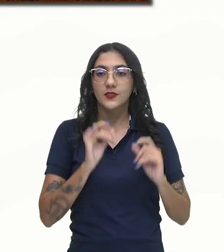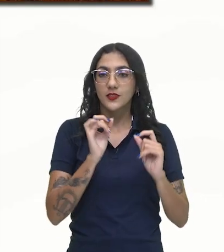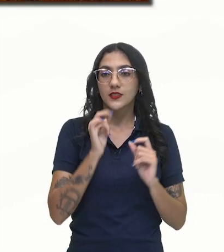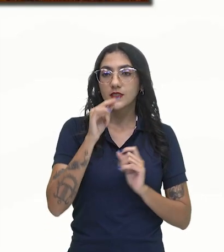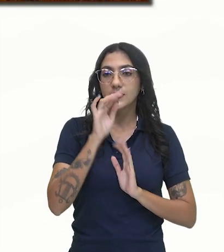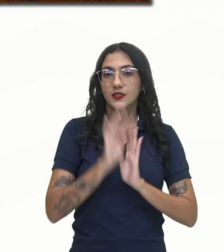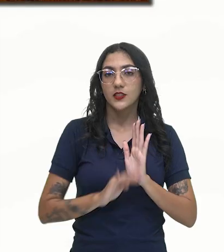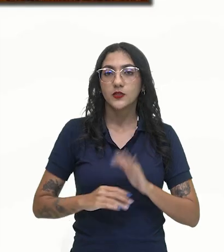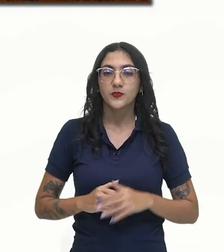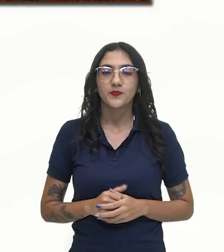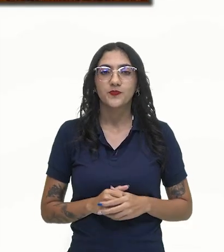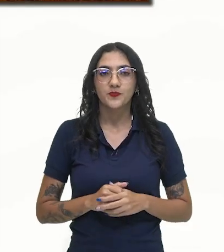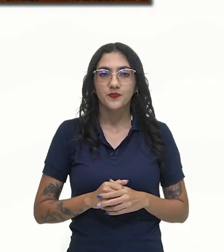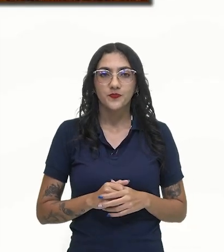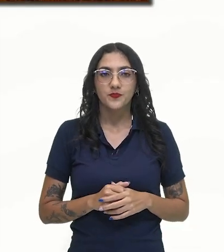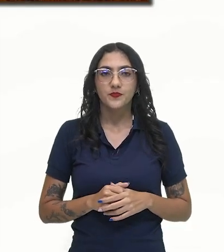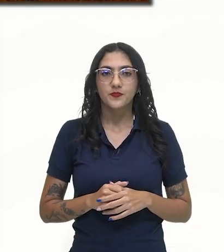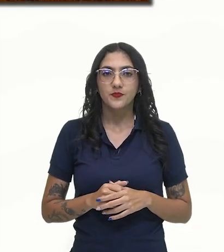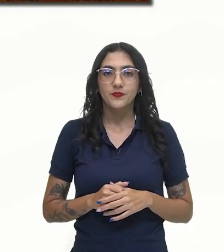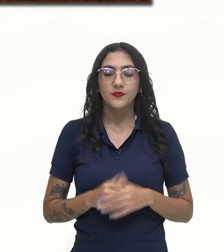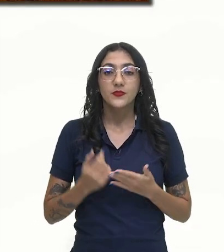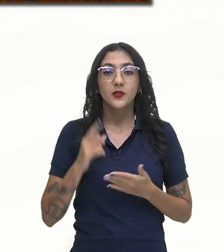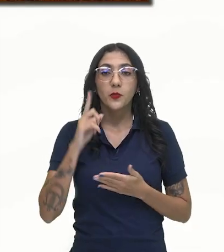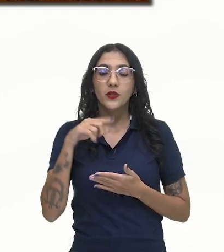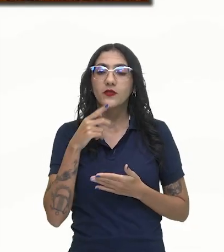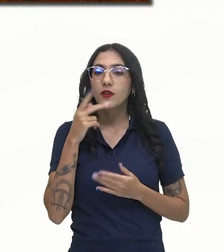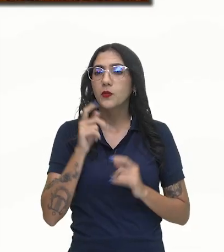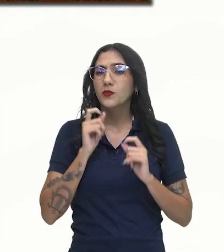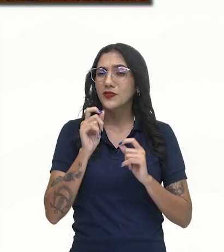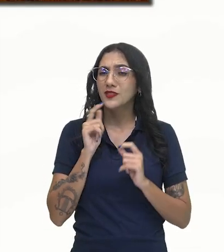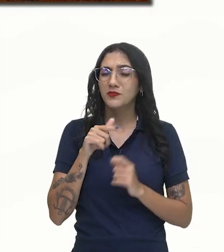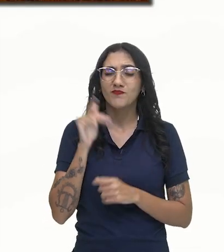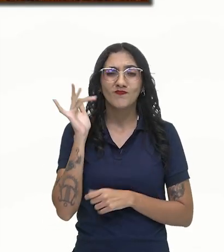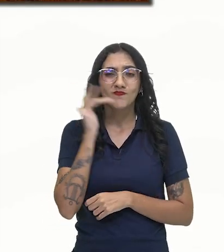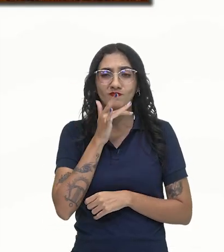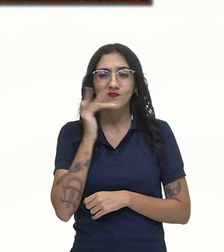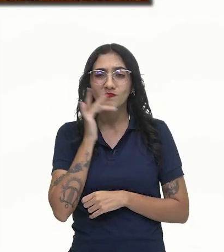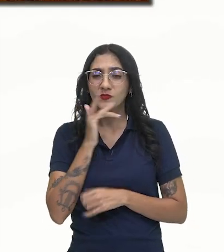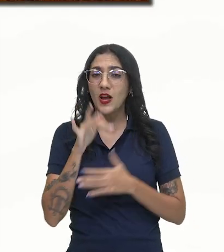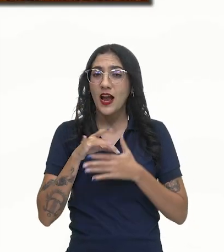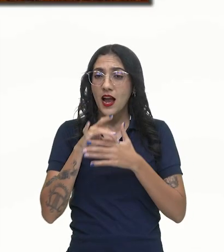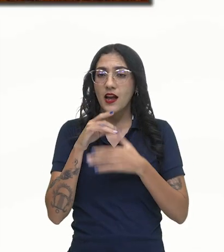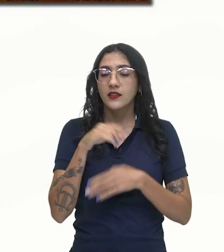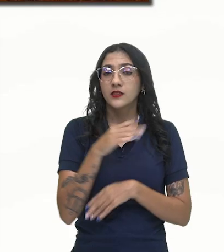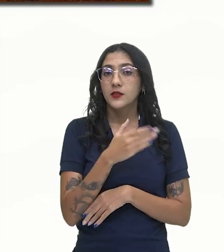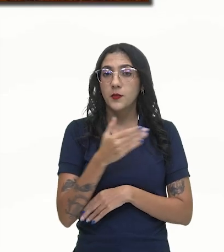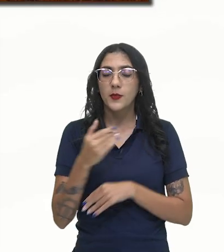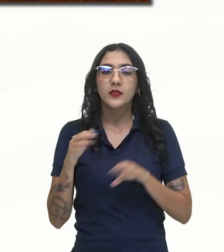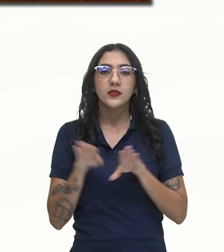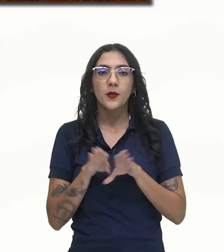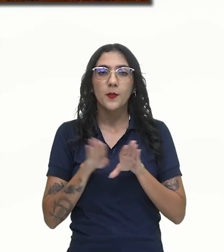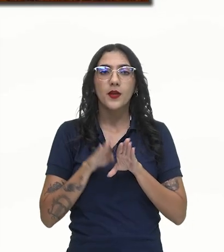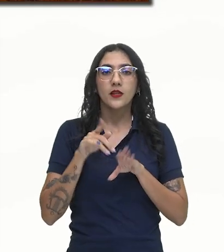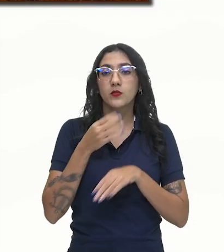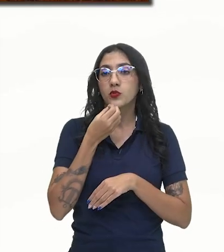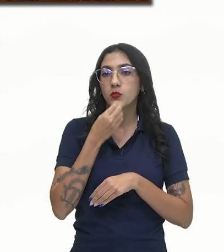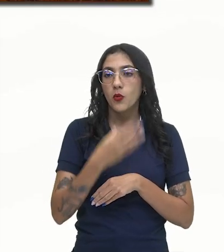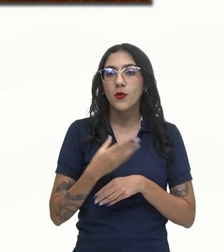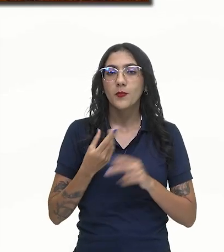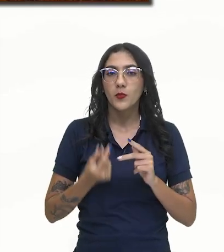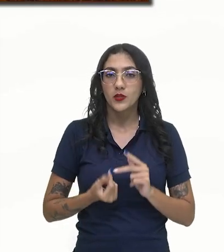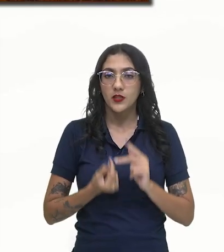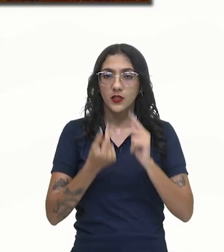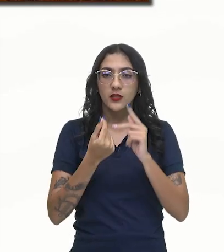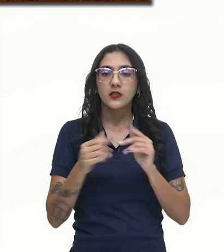é very tasty, é muito saboroso, tem uma carne saborosa e é rico em quê? Protein e